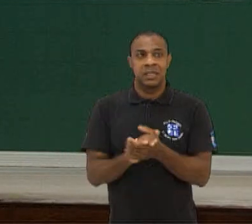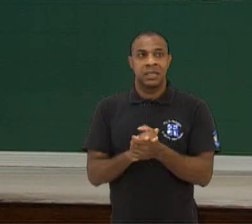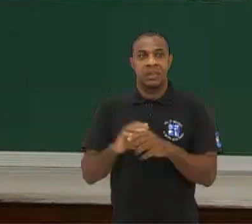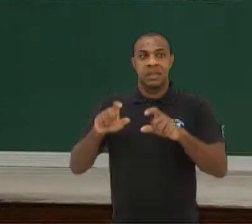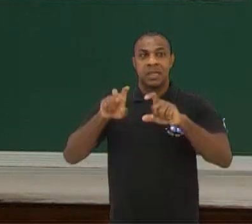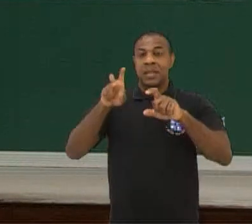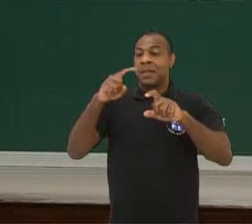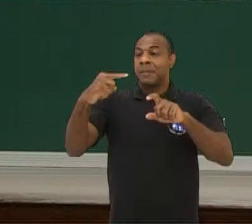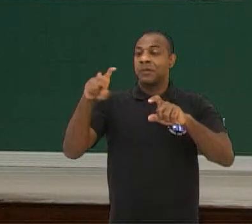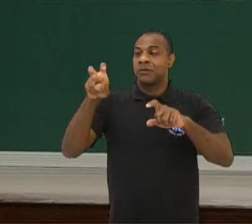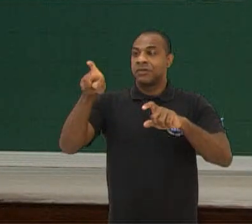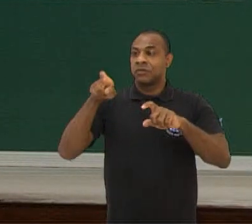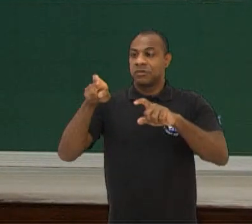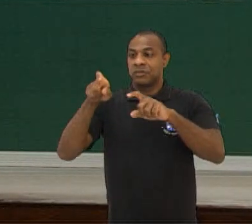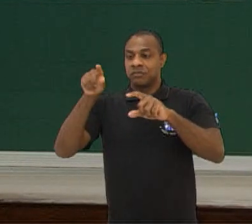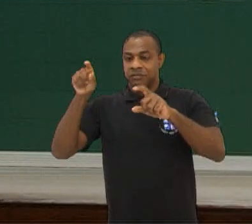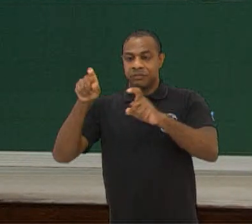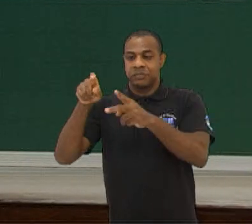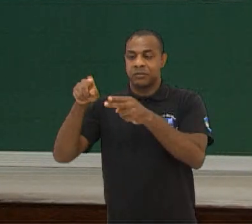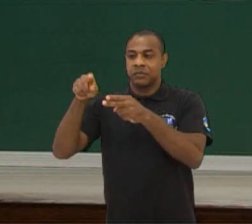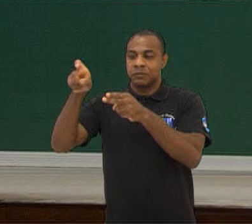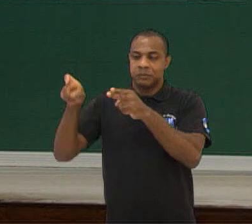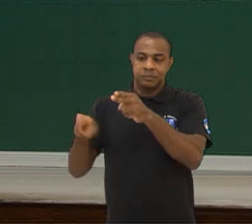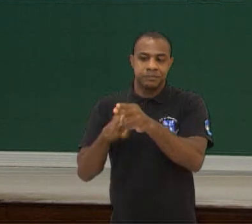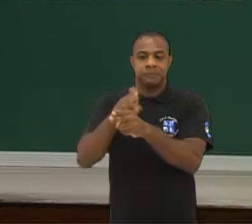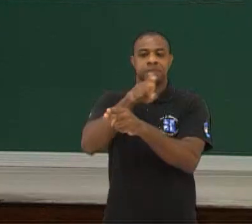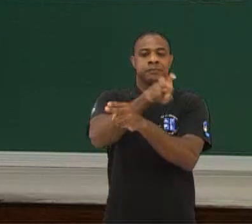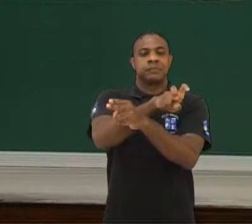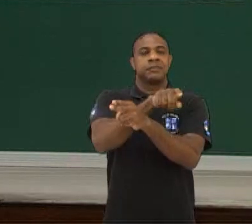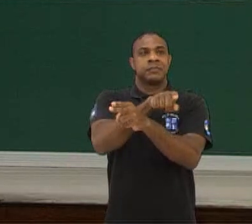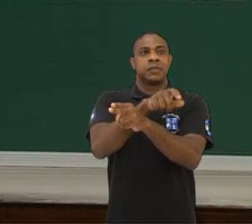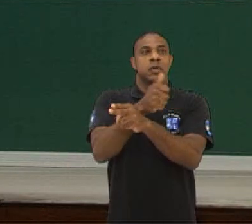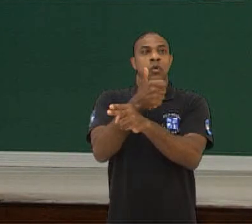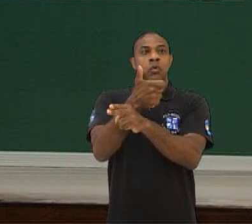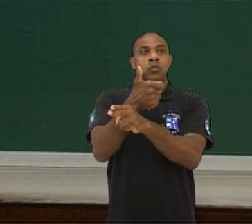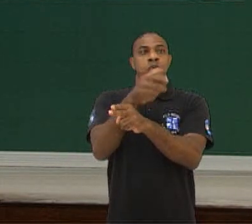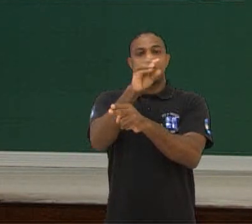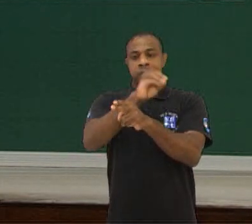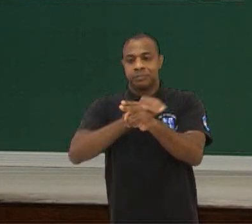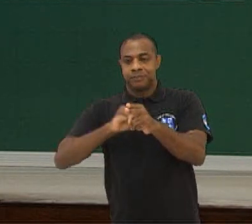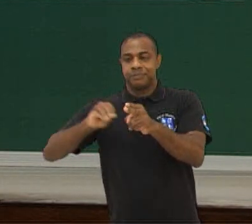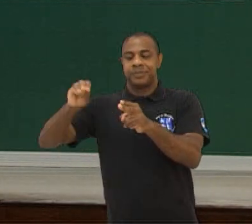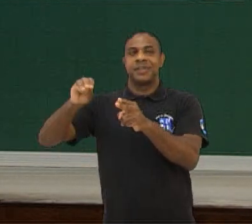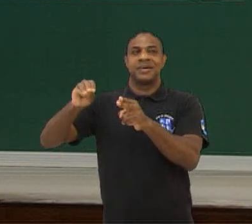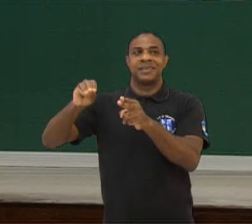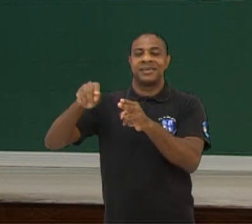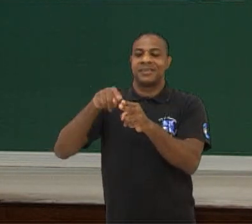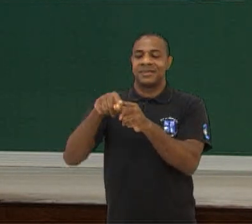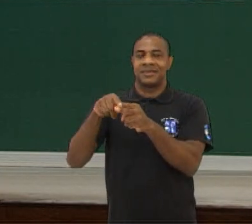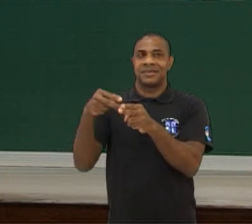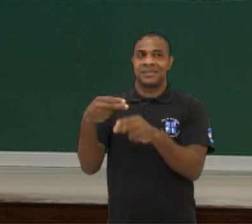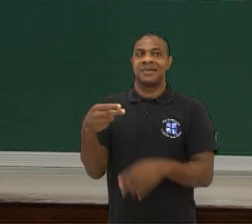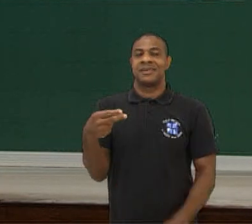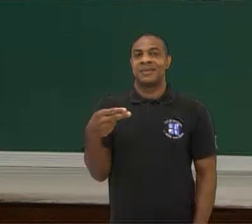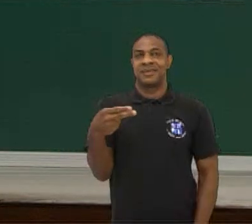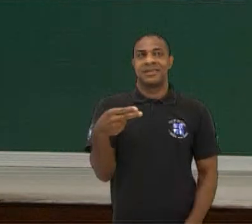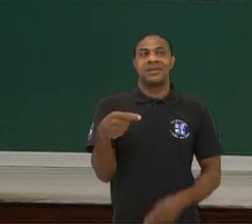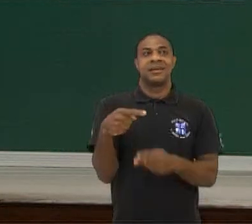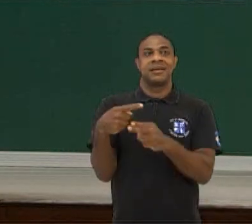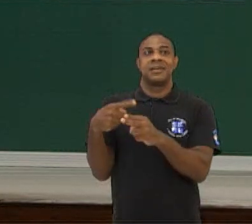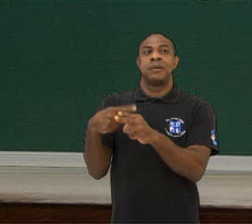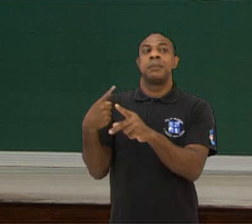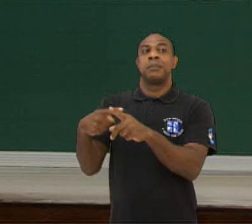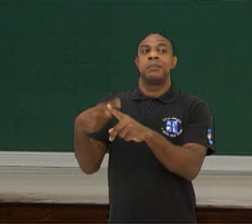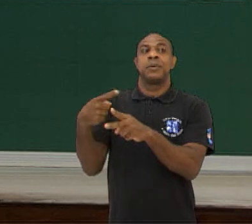vai vir para cá, tá? E o 12 vai para lá. Por que isso, gente? Esse aqui exige um pouquinho mais de trabalho. Porque eu tenho que